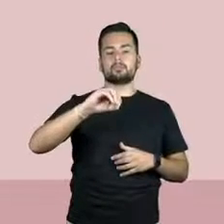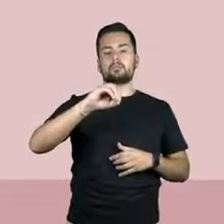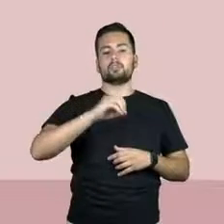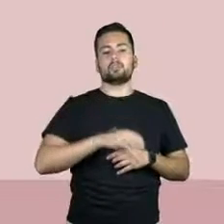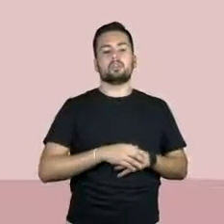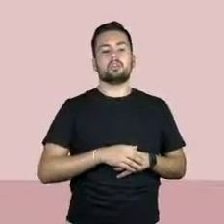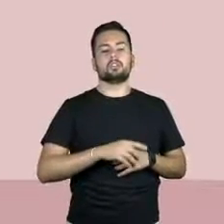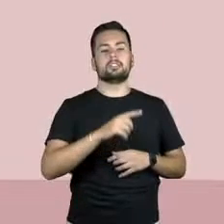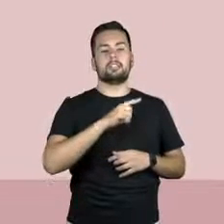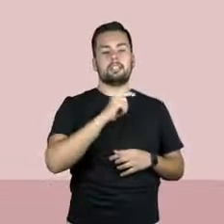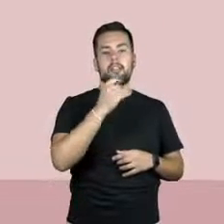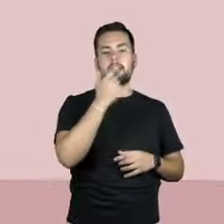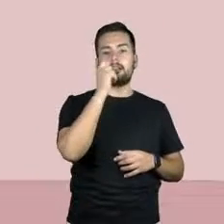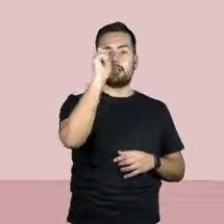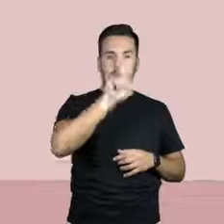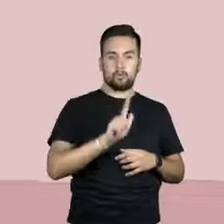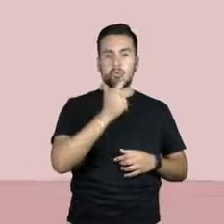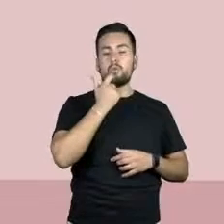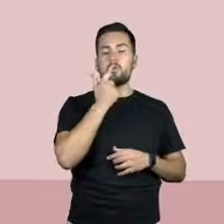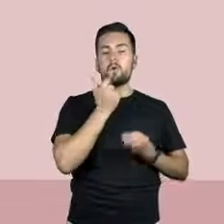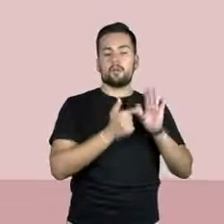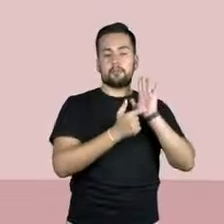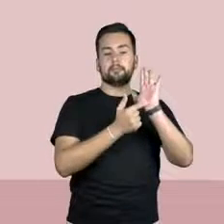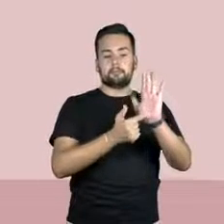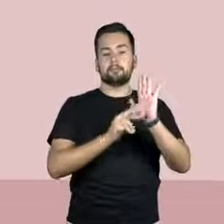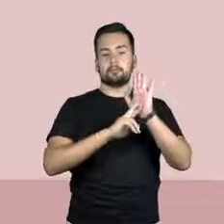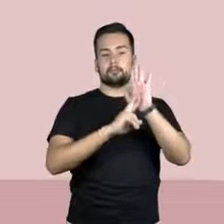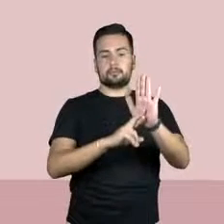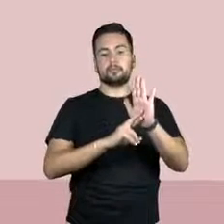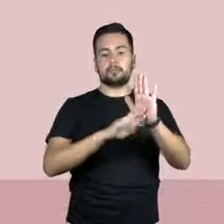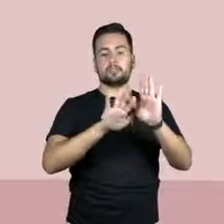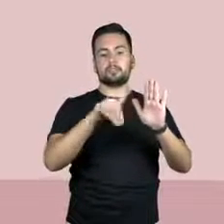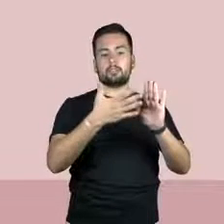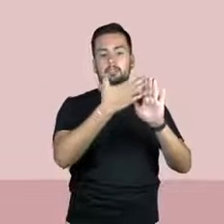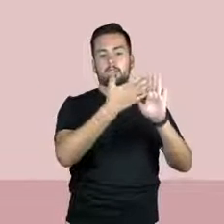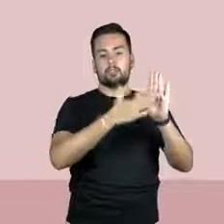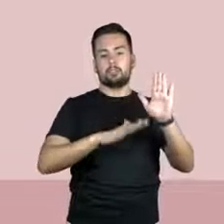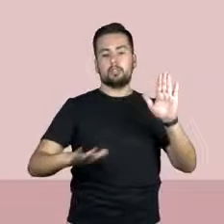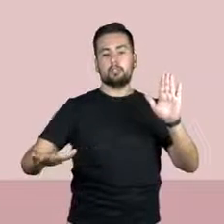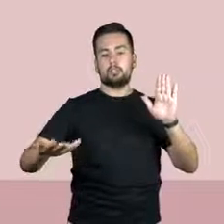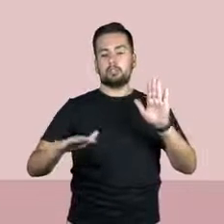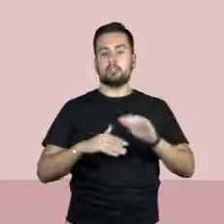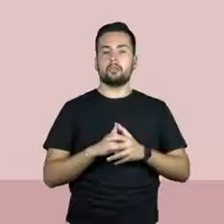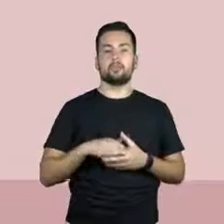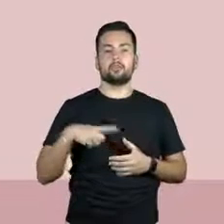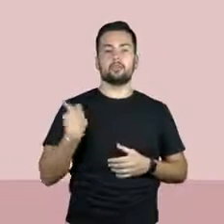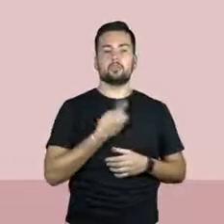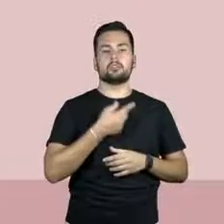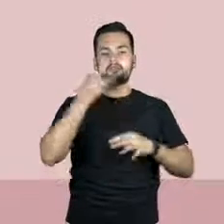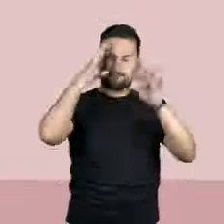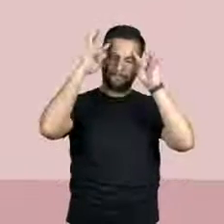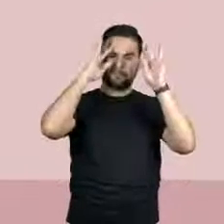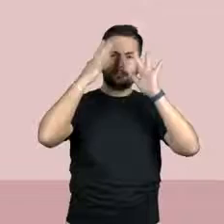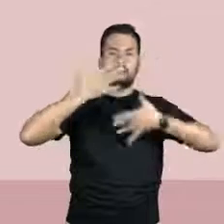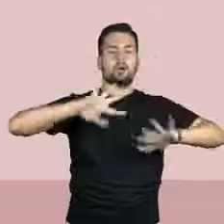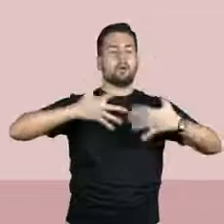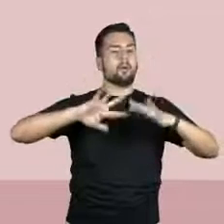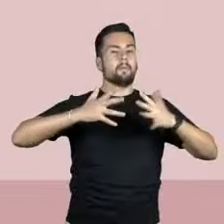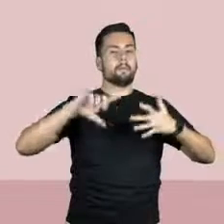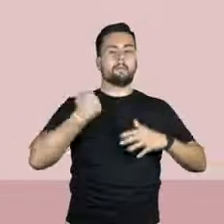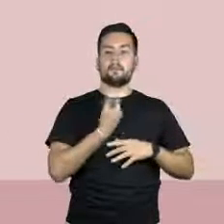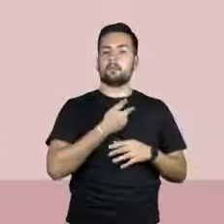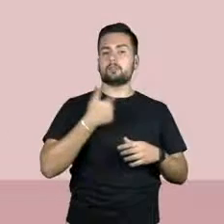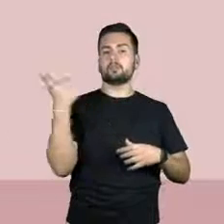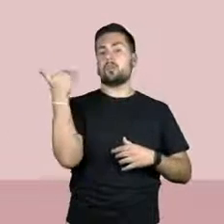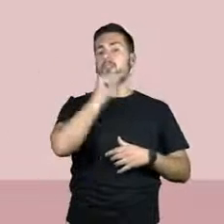com essa linha tracejada que deslizou, tá? A gente pode imaginar que, mais ou menos, a gente vai conseguir